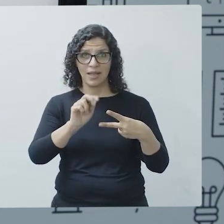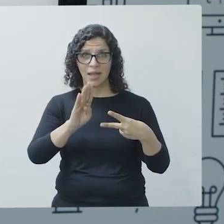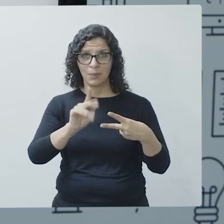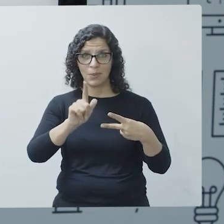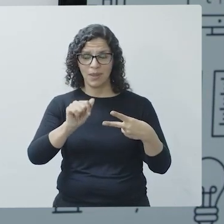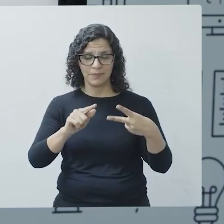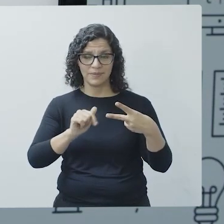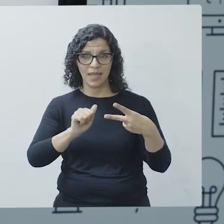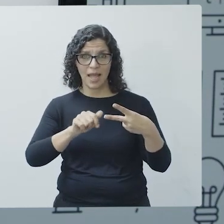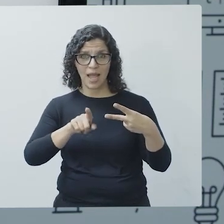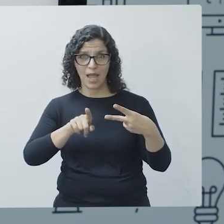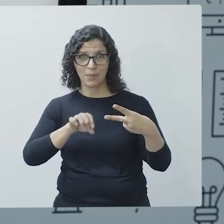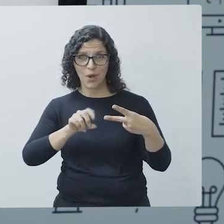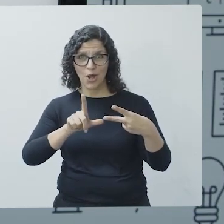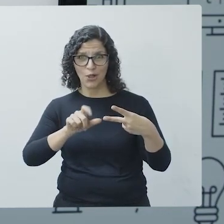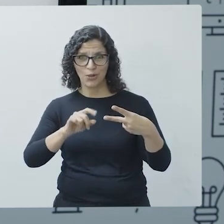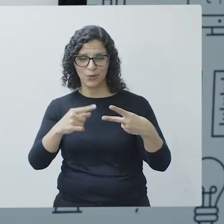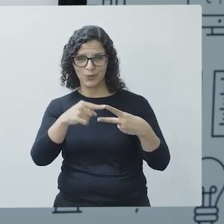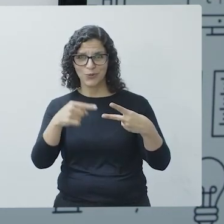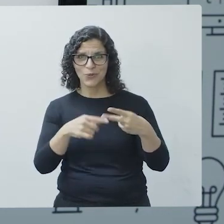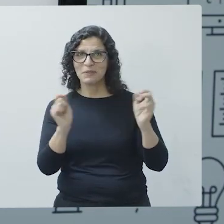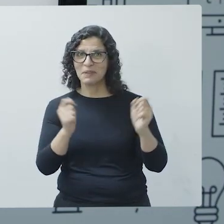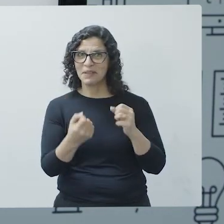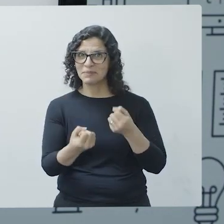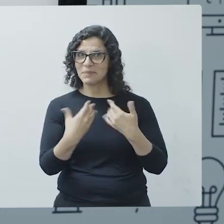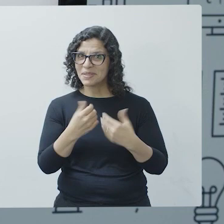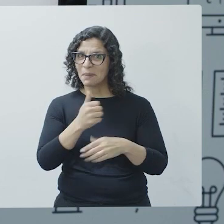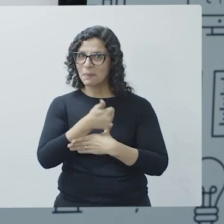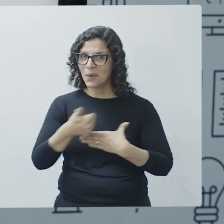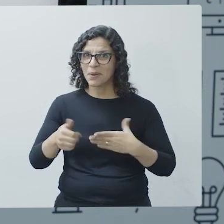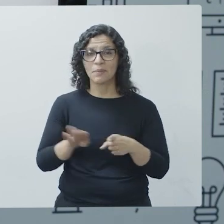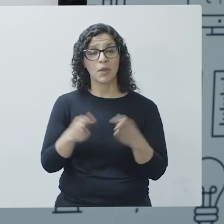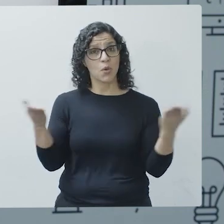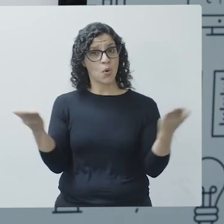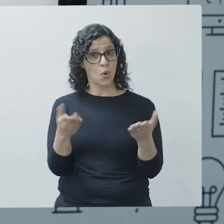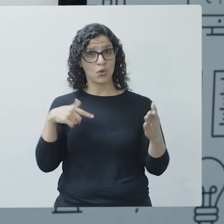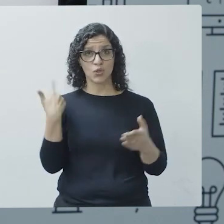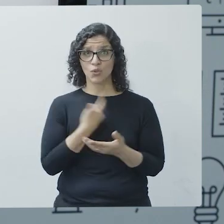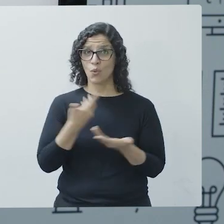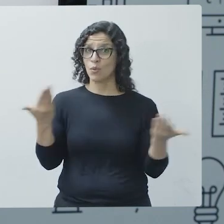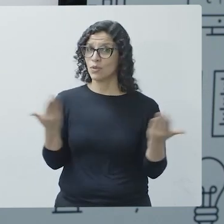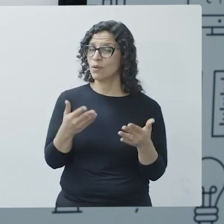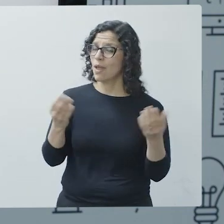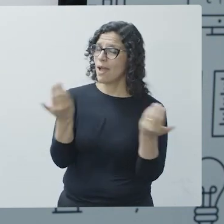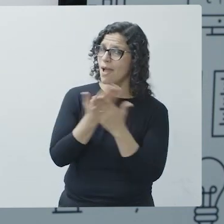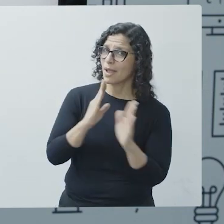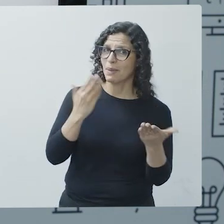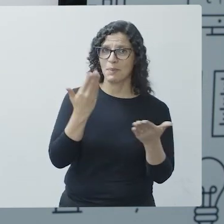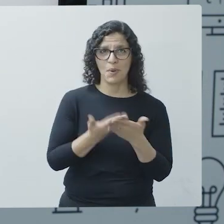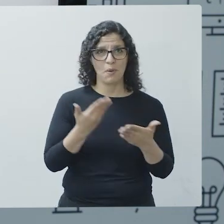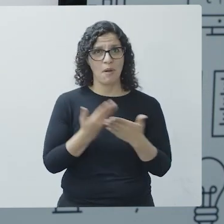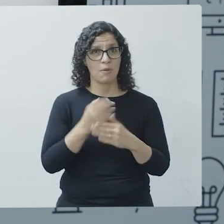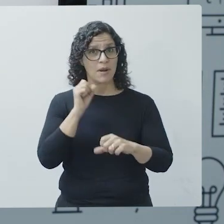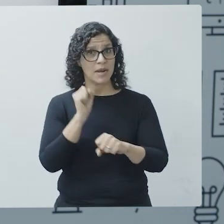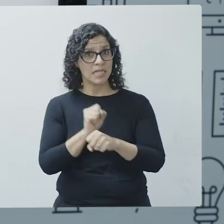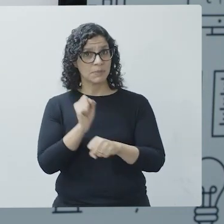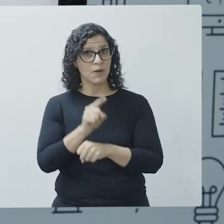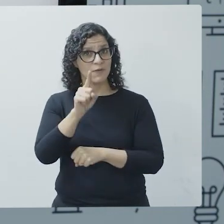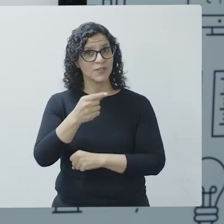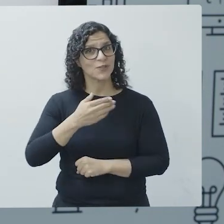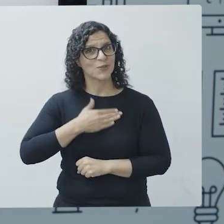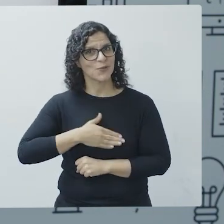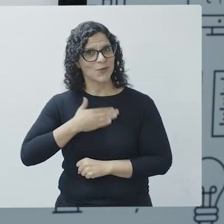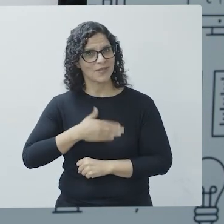pouco mais sobre um apólogo, ok? Por hoje, gente, eu fico por aqui. Espero realmente que vocês